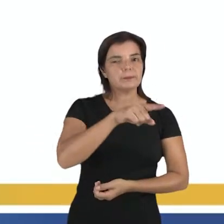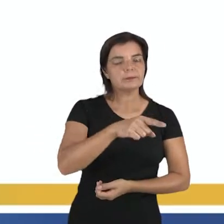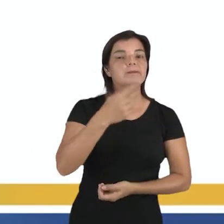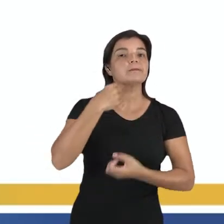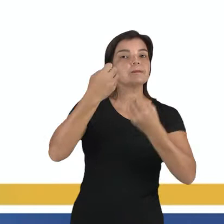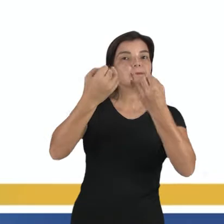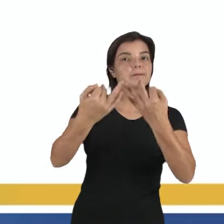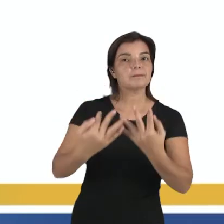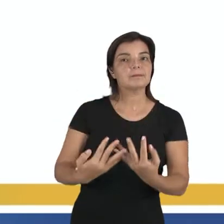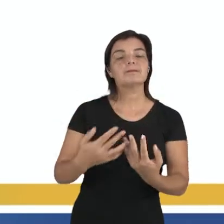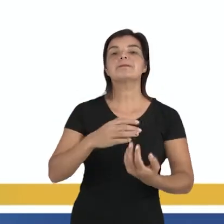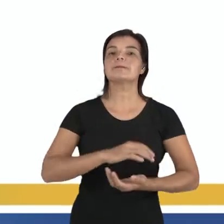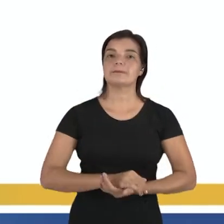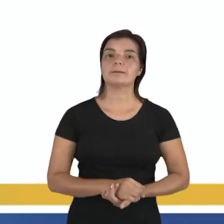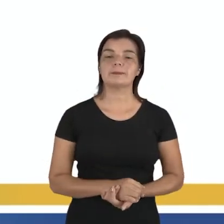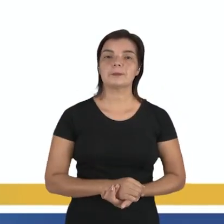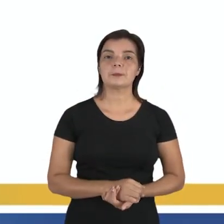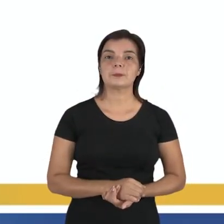falamos de